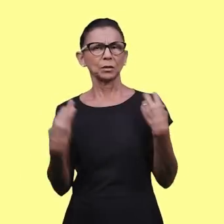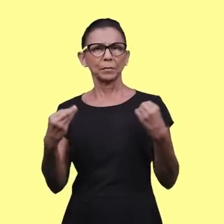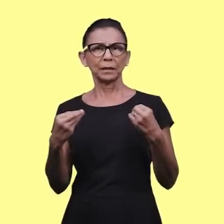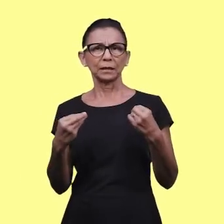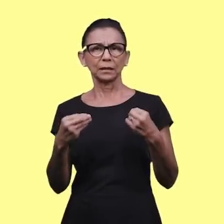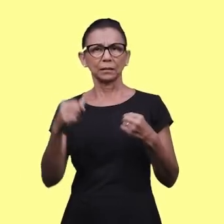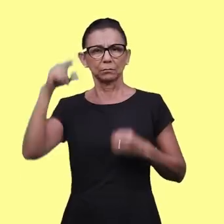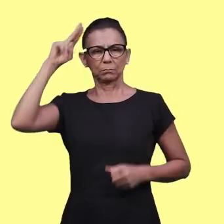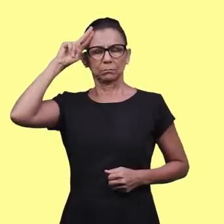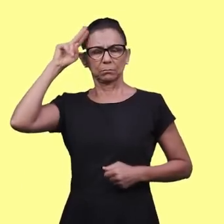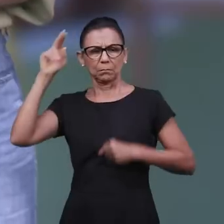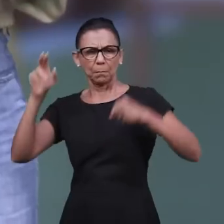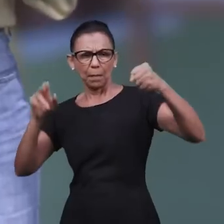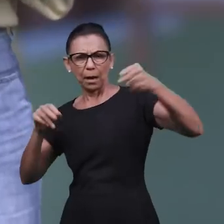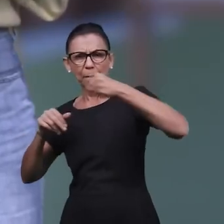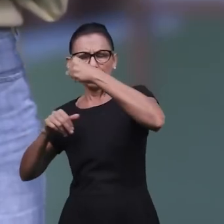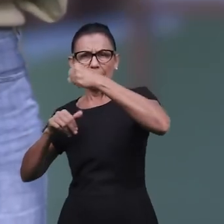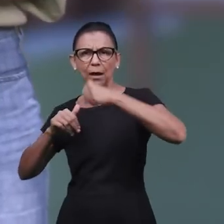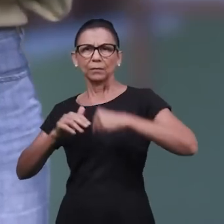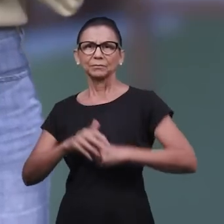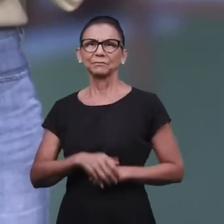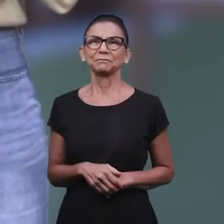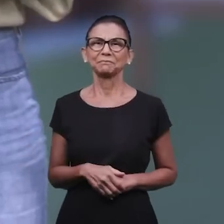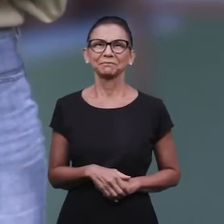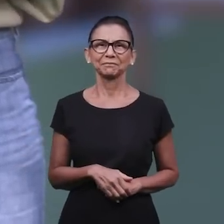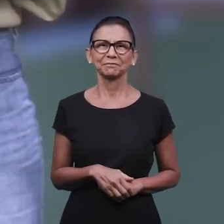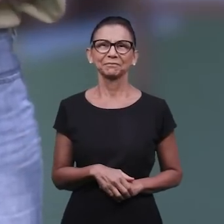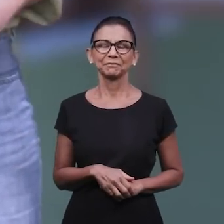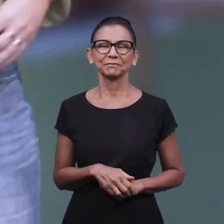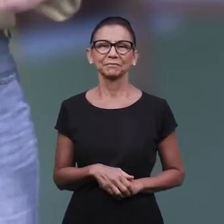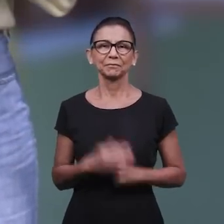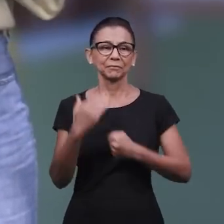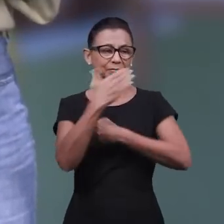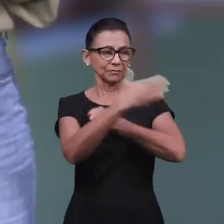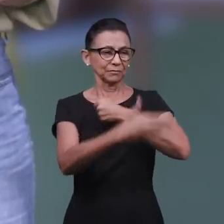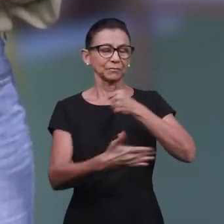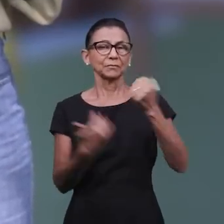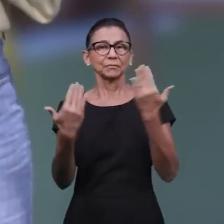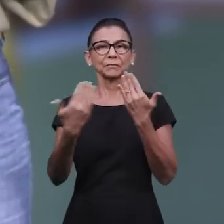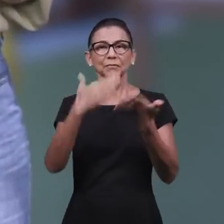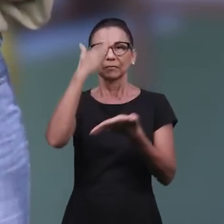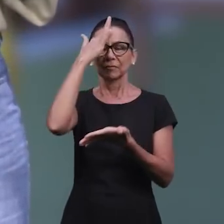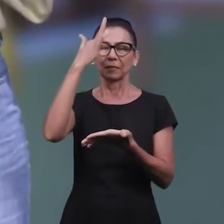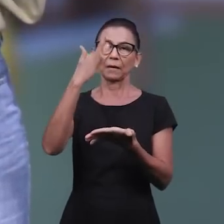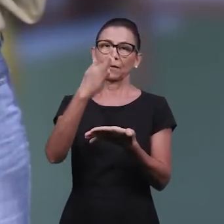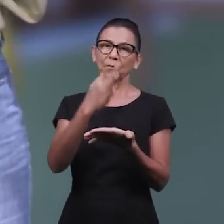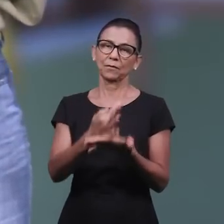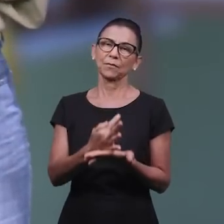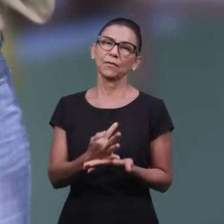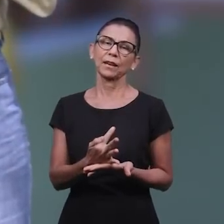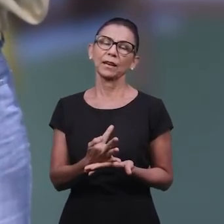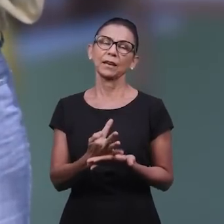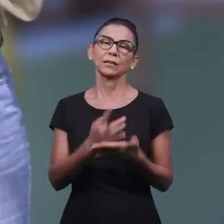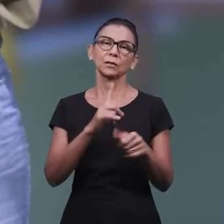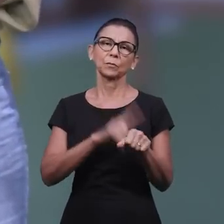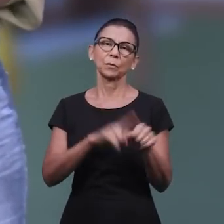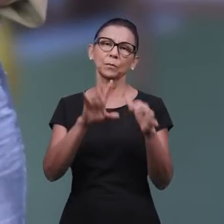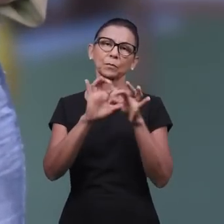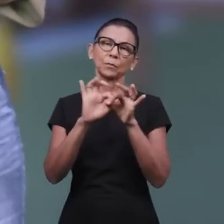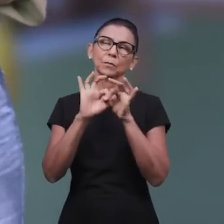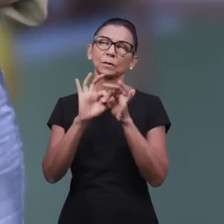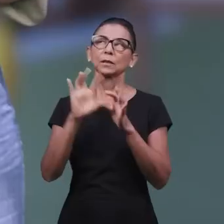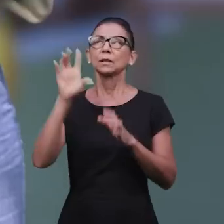vocês sabem? O escudo fala da fé. A fé é vivida na nossa comunhão diária